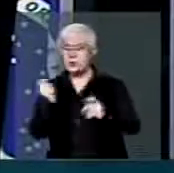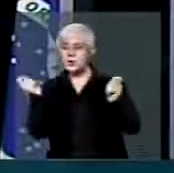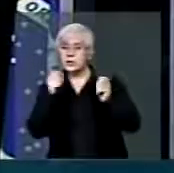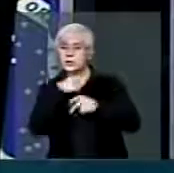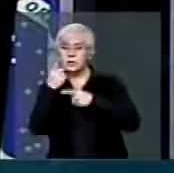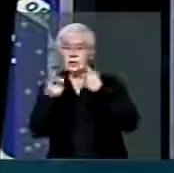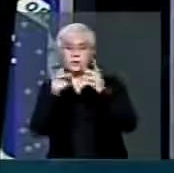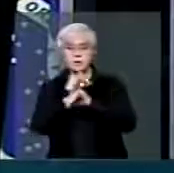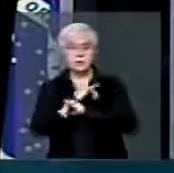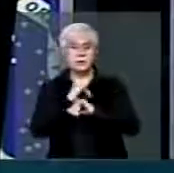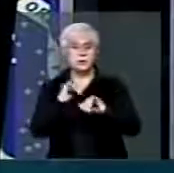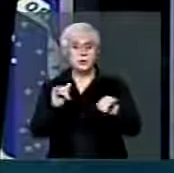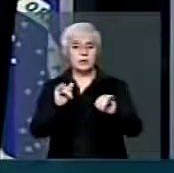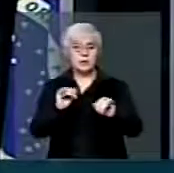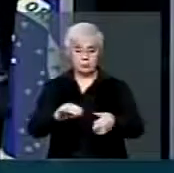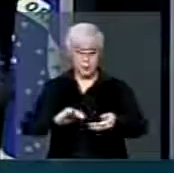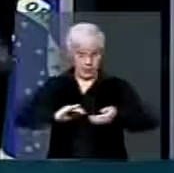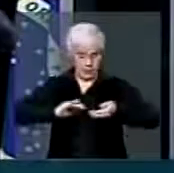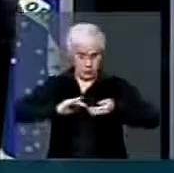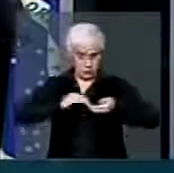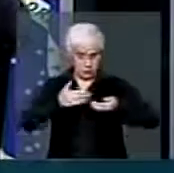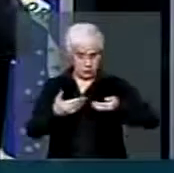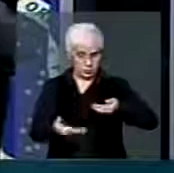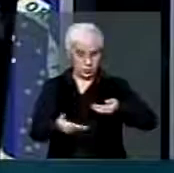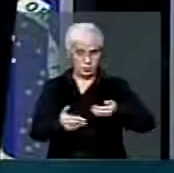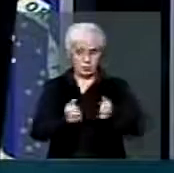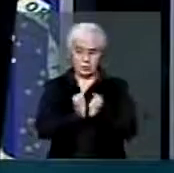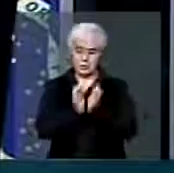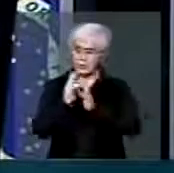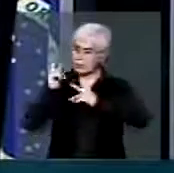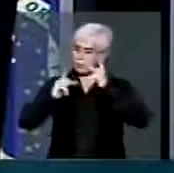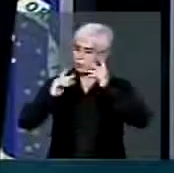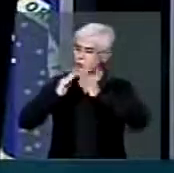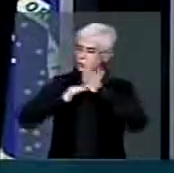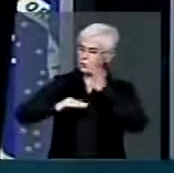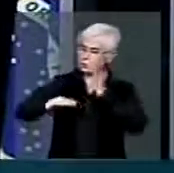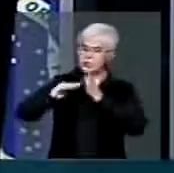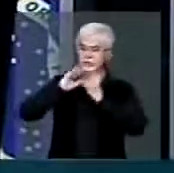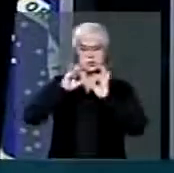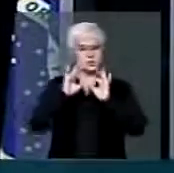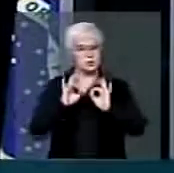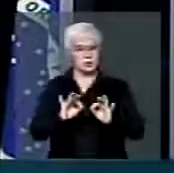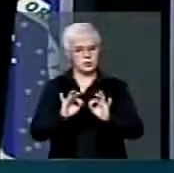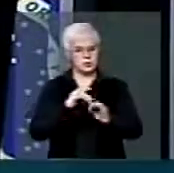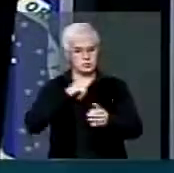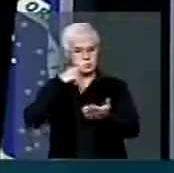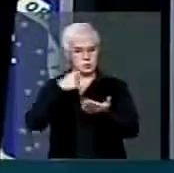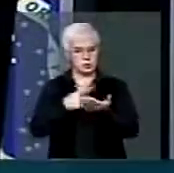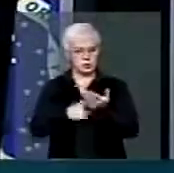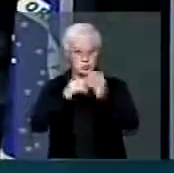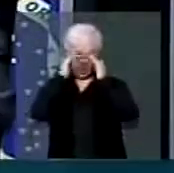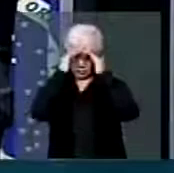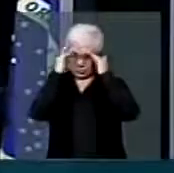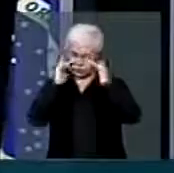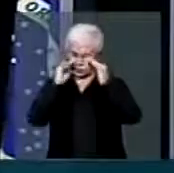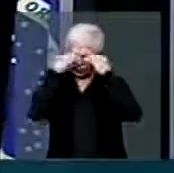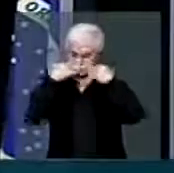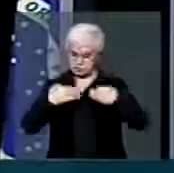que o nosso Congresso Nacional, que os nossos políticos, todos têm compromisso com a